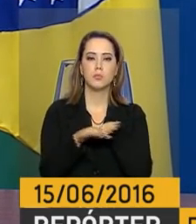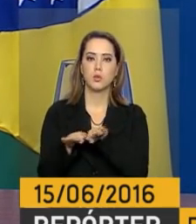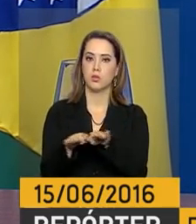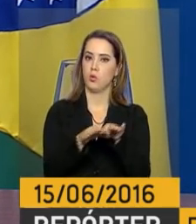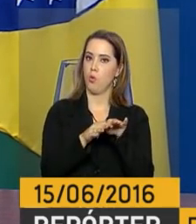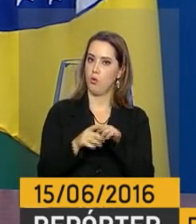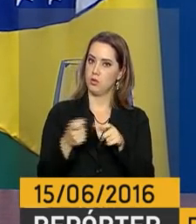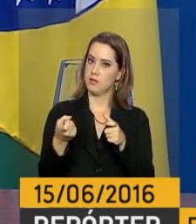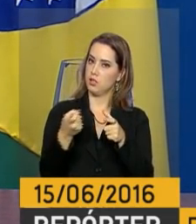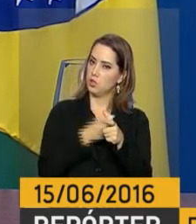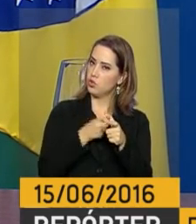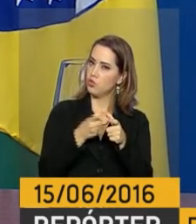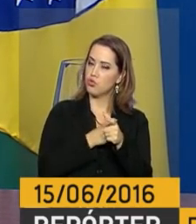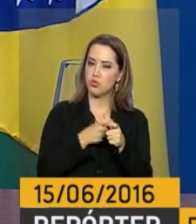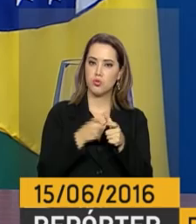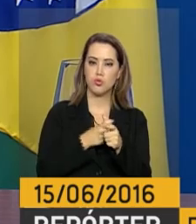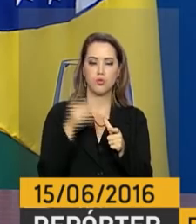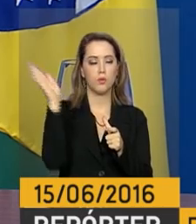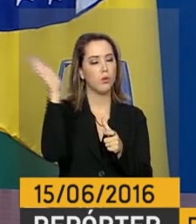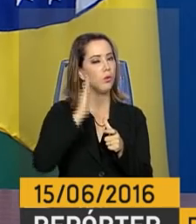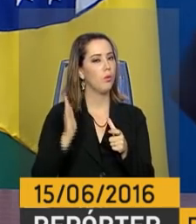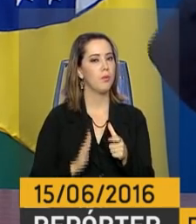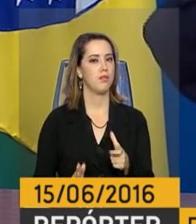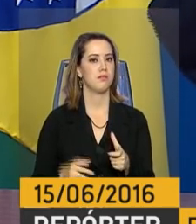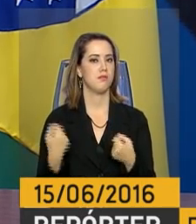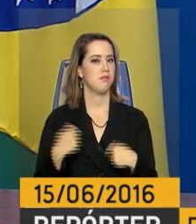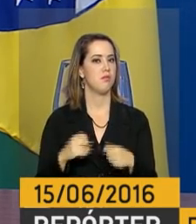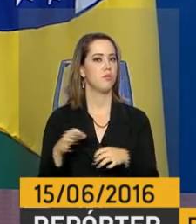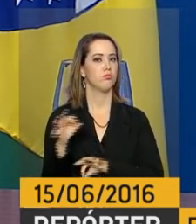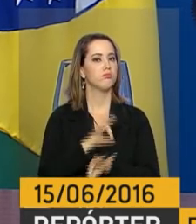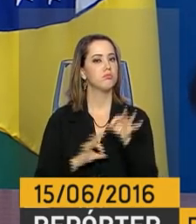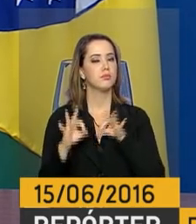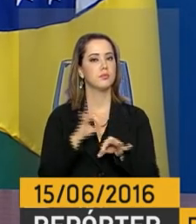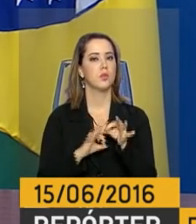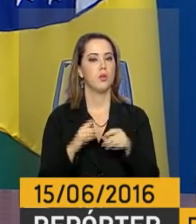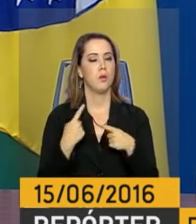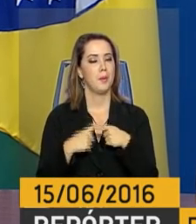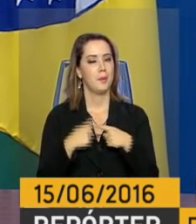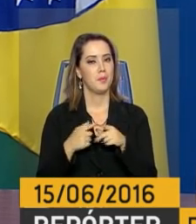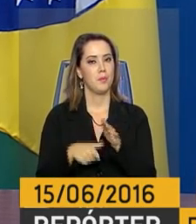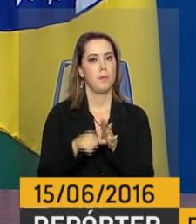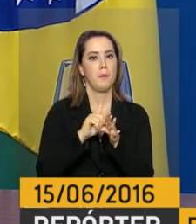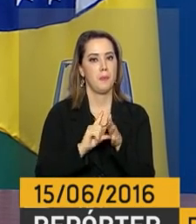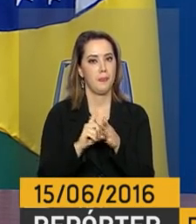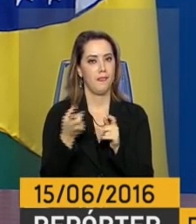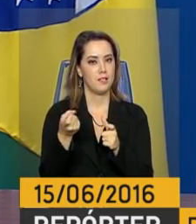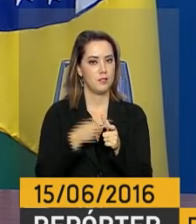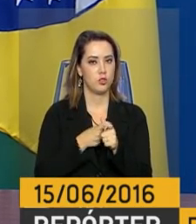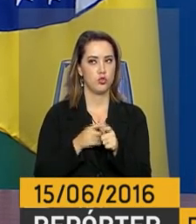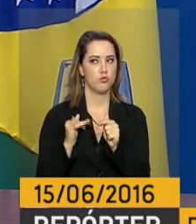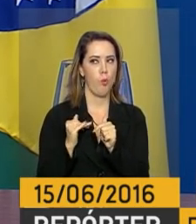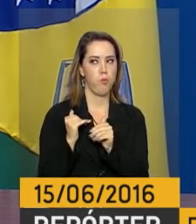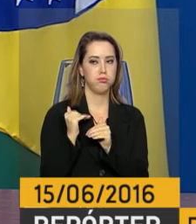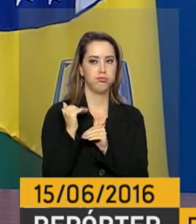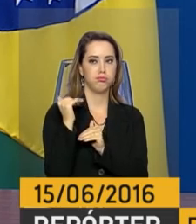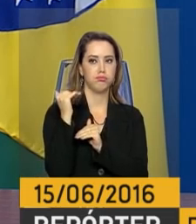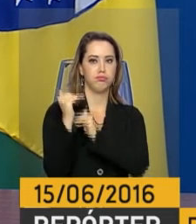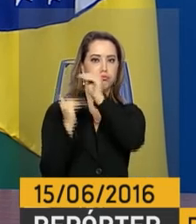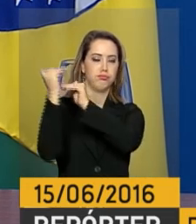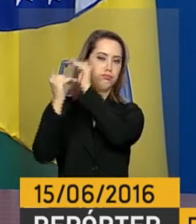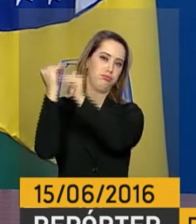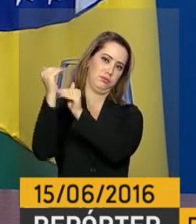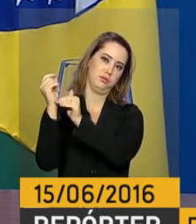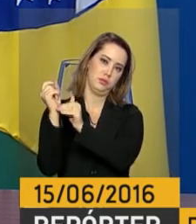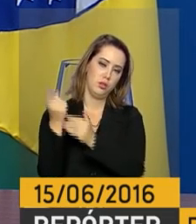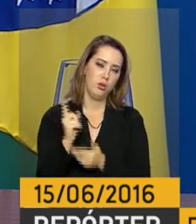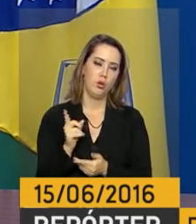dívida pública do Brasil. Por quê? Porque o Brasil teve esse aumento desproporcional de dívida pública nas últimas eh décadas,